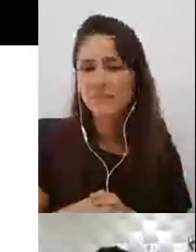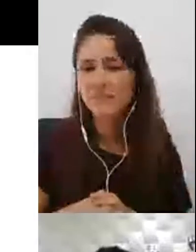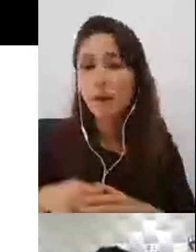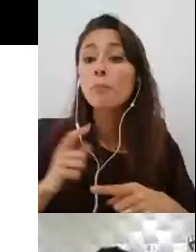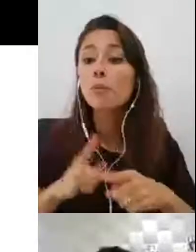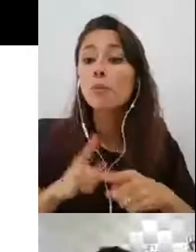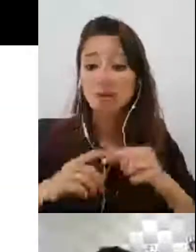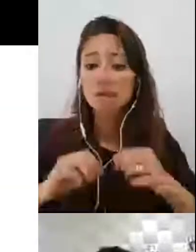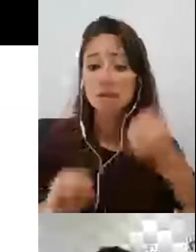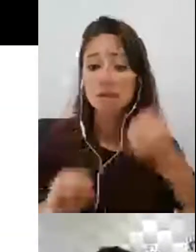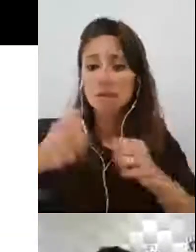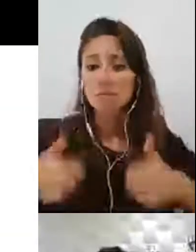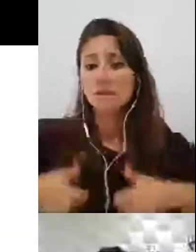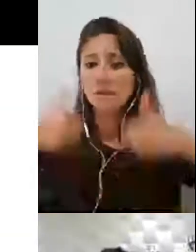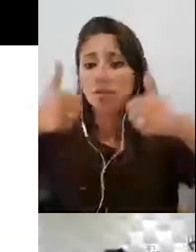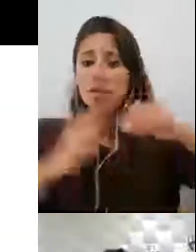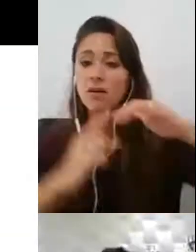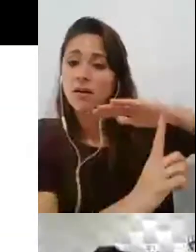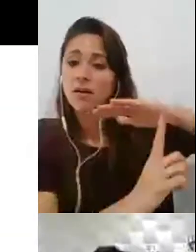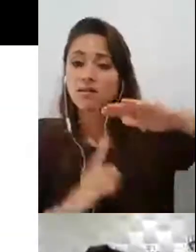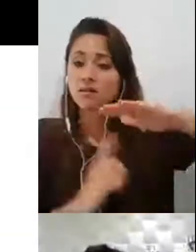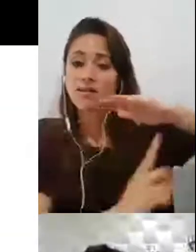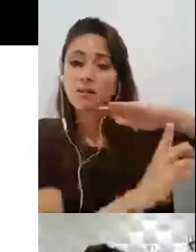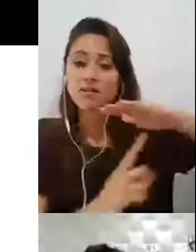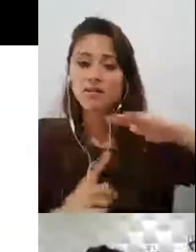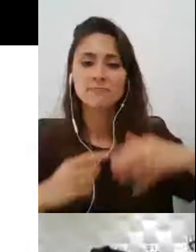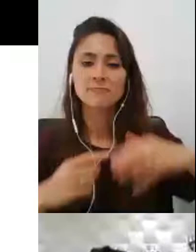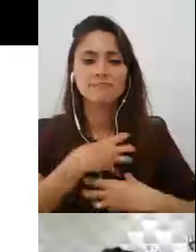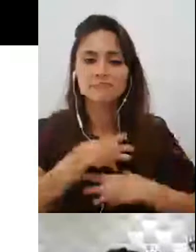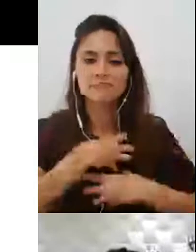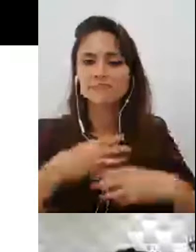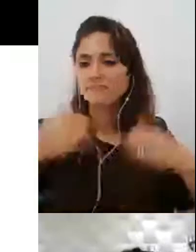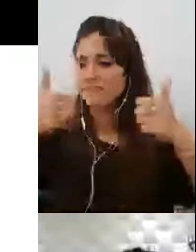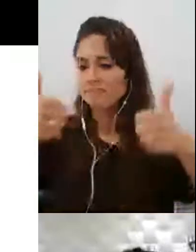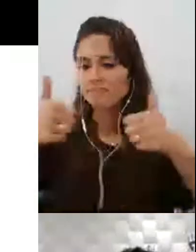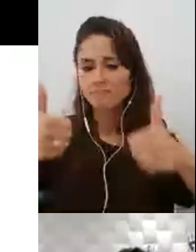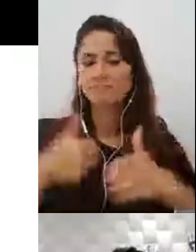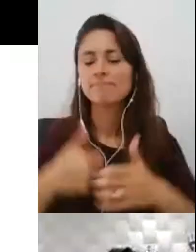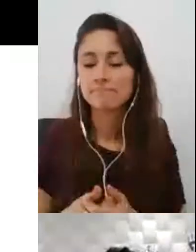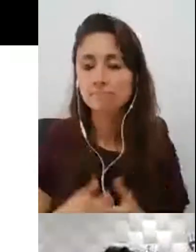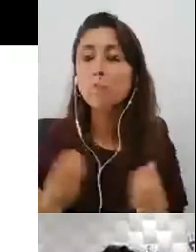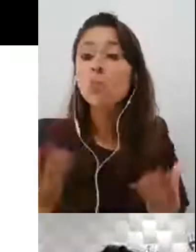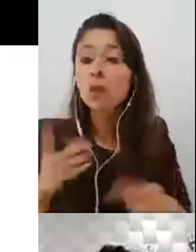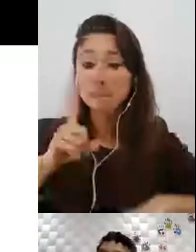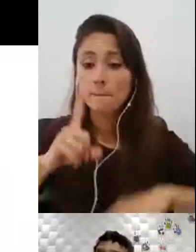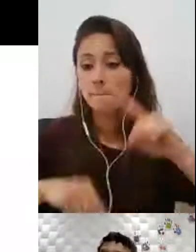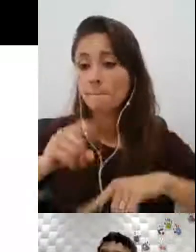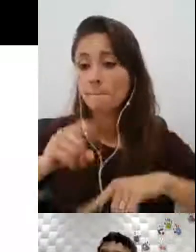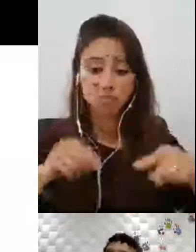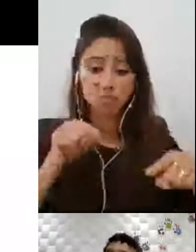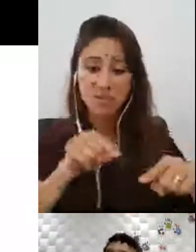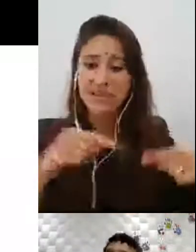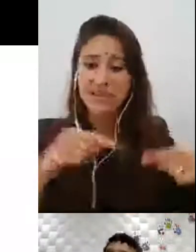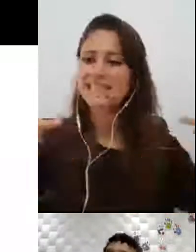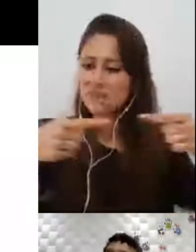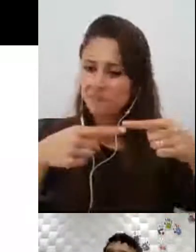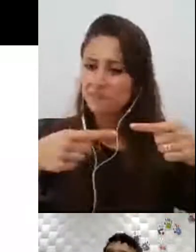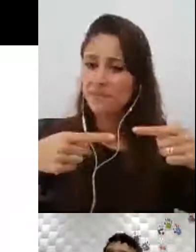forma possível e o cliente final consiga entender e consiga ter o seu produto da forma certa, conforme